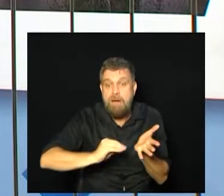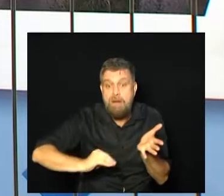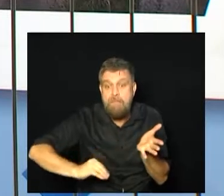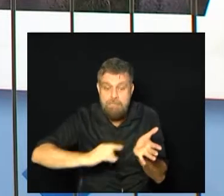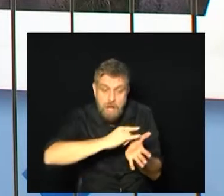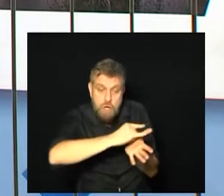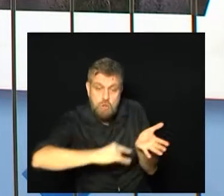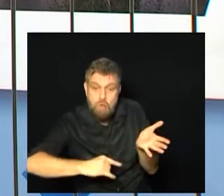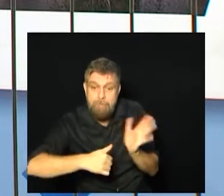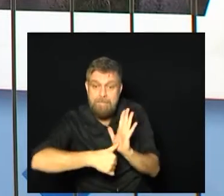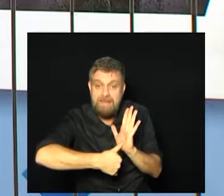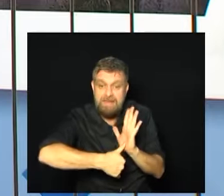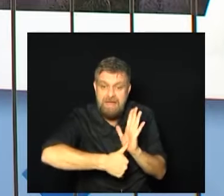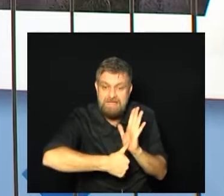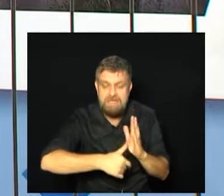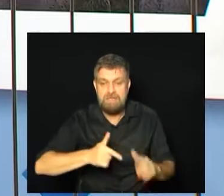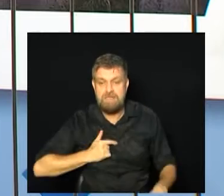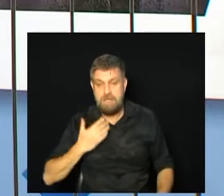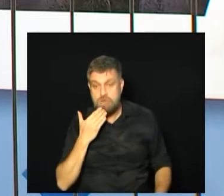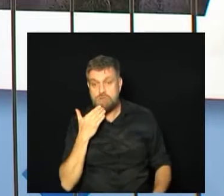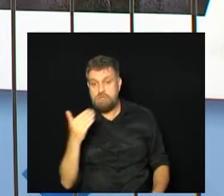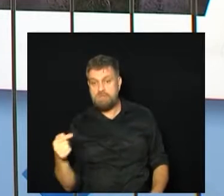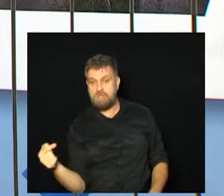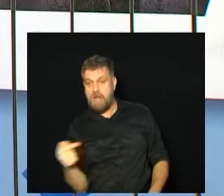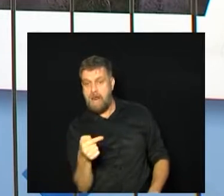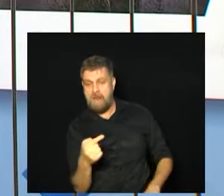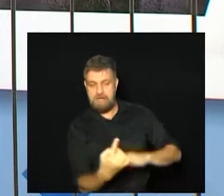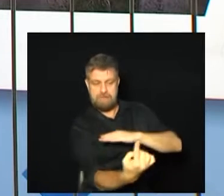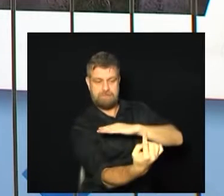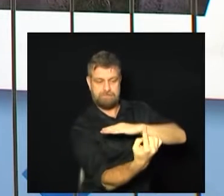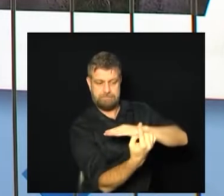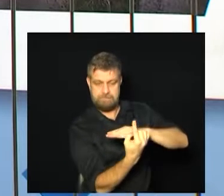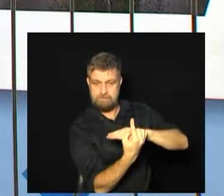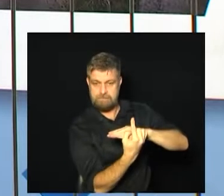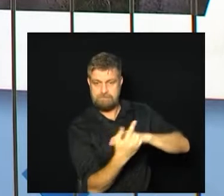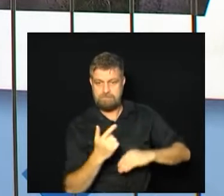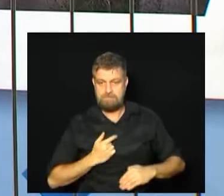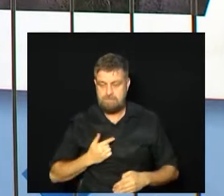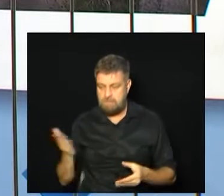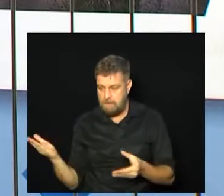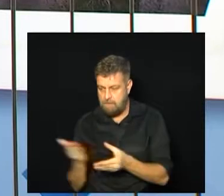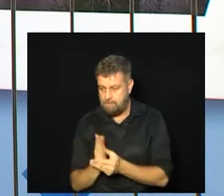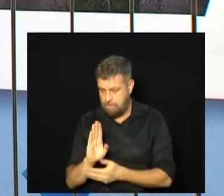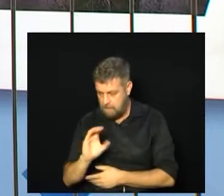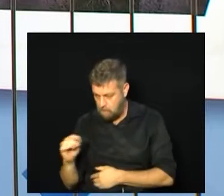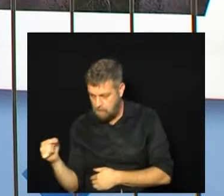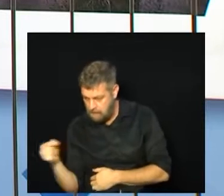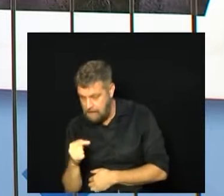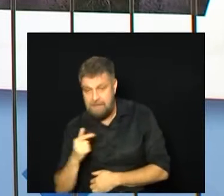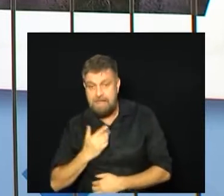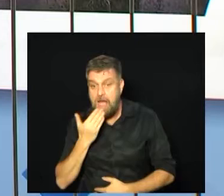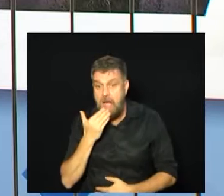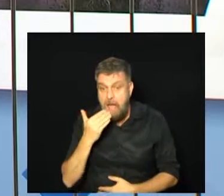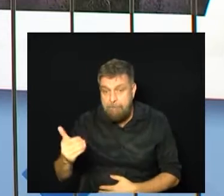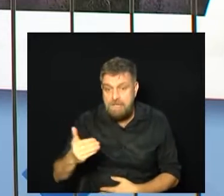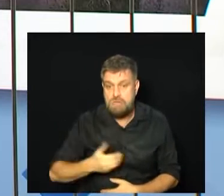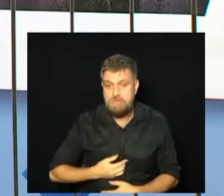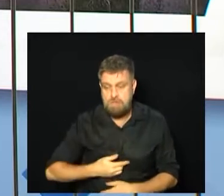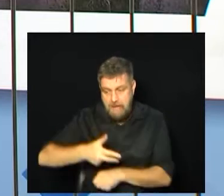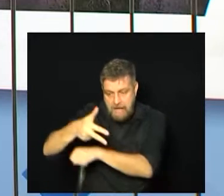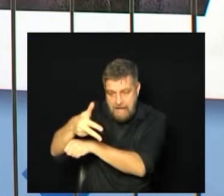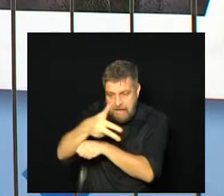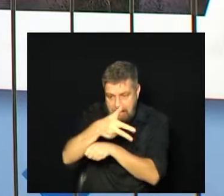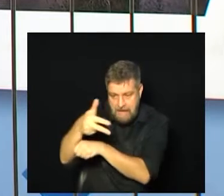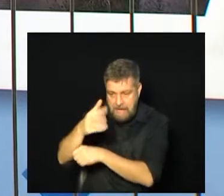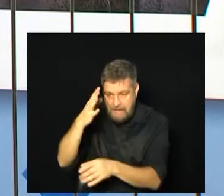também. Então, a gente solicitou, junto com... Quando eu realizei o boletim de ocorrência, que fossem solicitados todas essas imagens